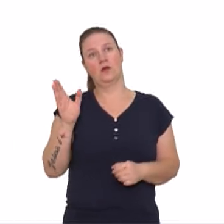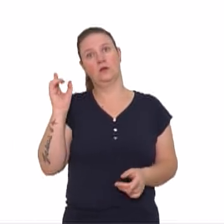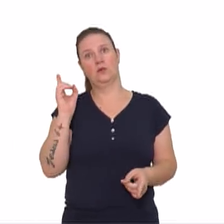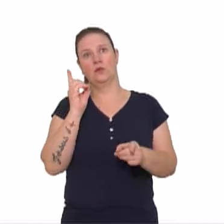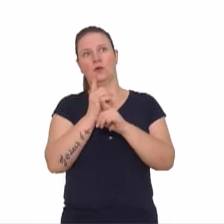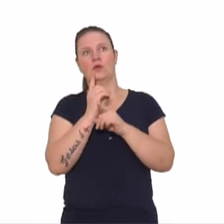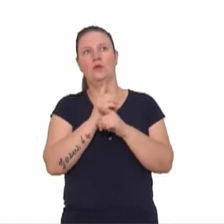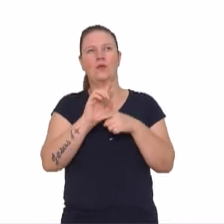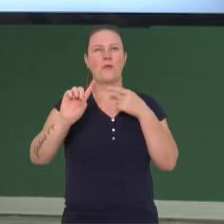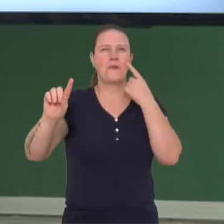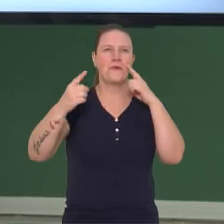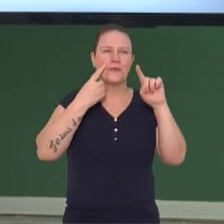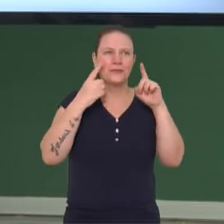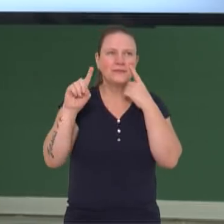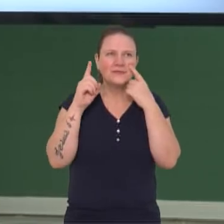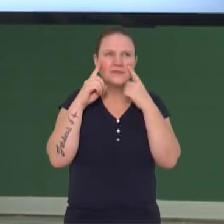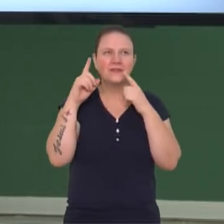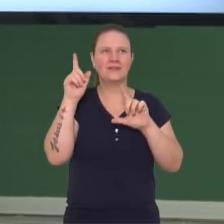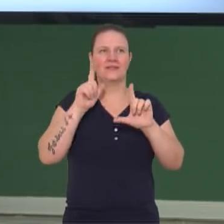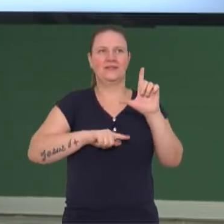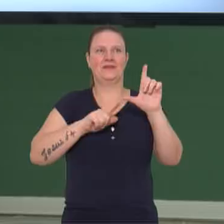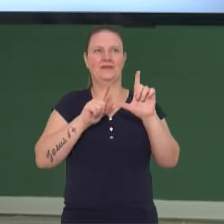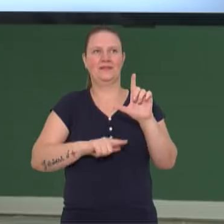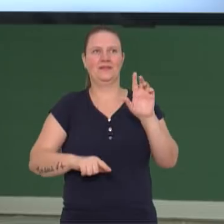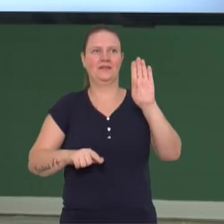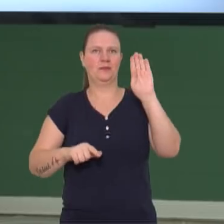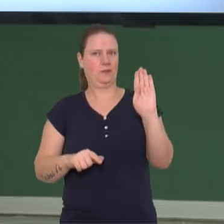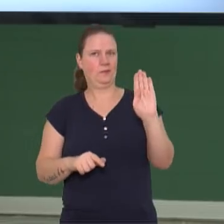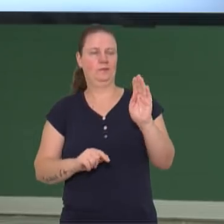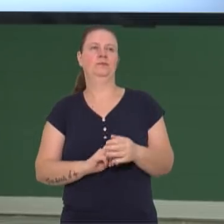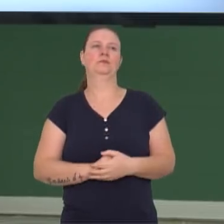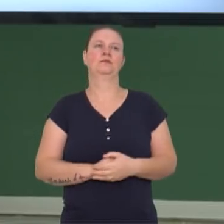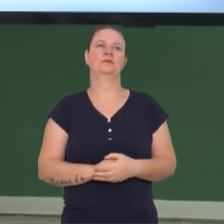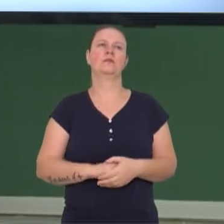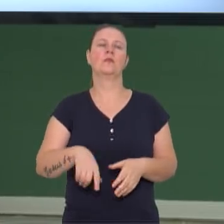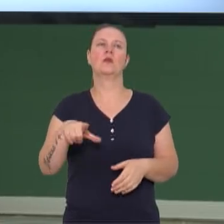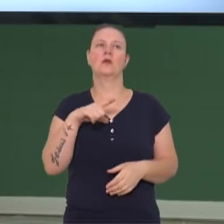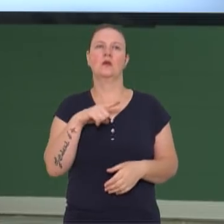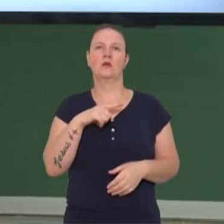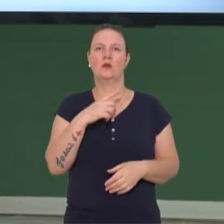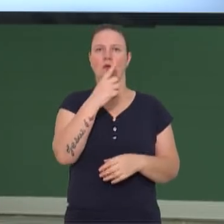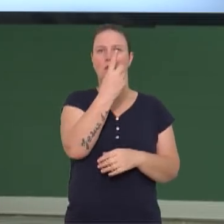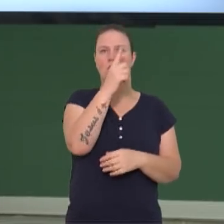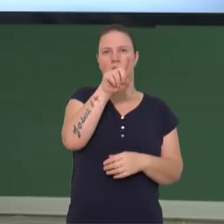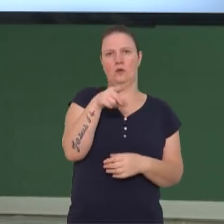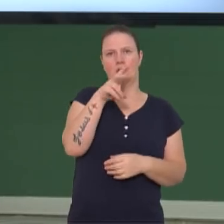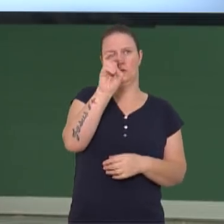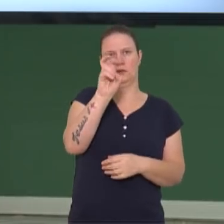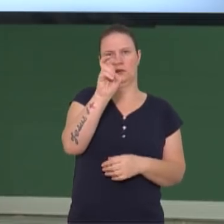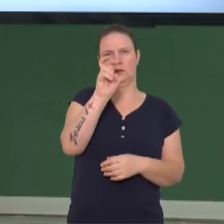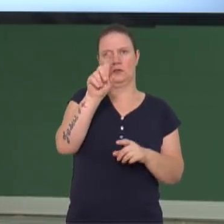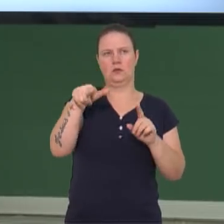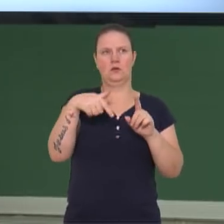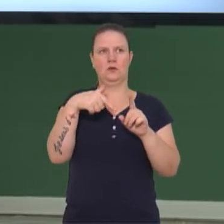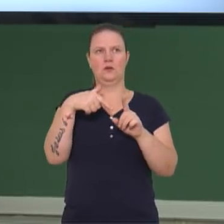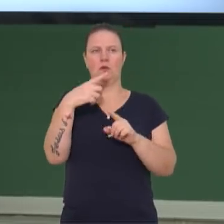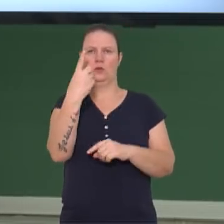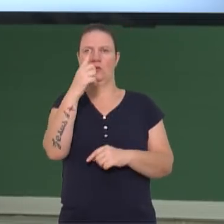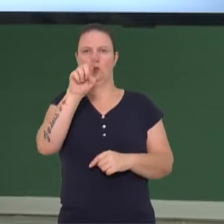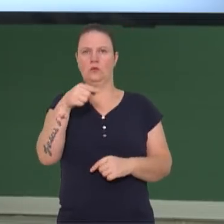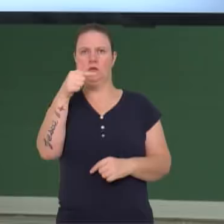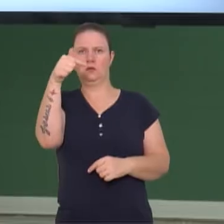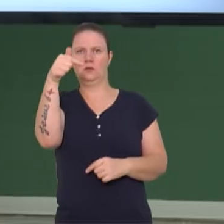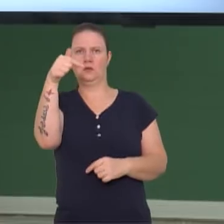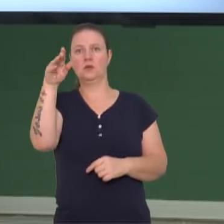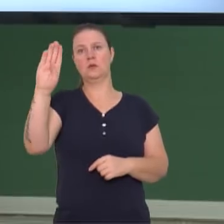consigo descobrir a letra B, não consigo? Olha lá. Eu tenho aqui 1,5, 1,7, a letra B.